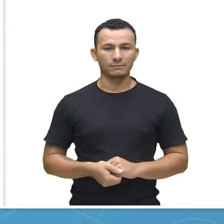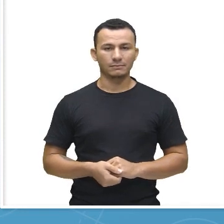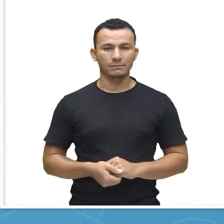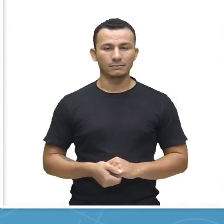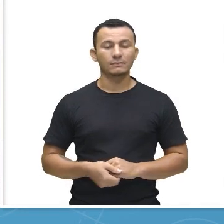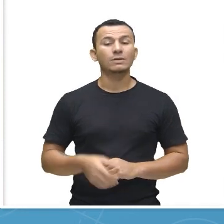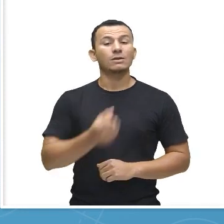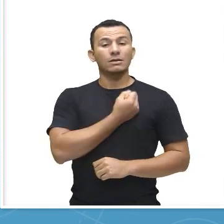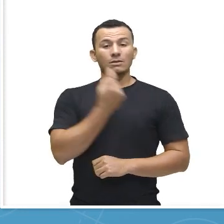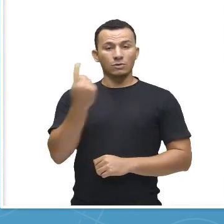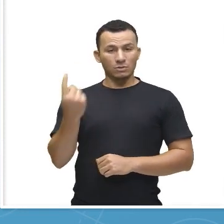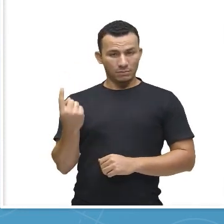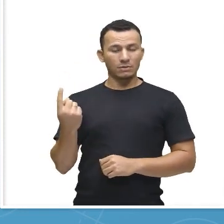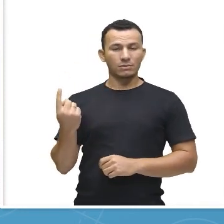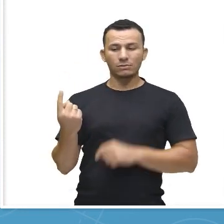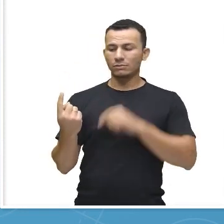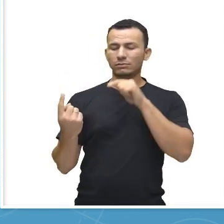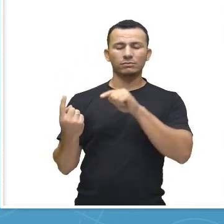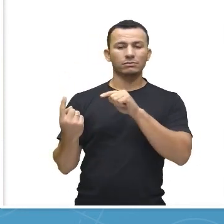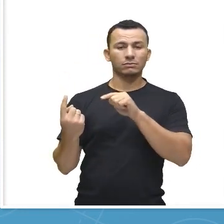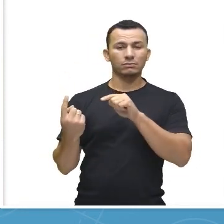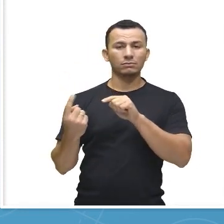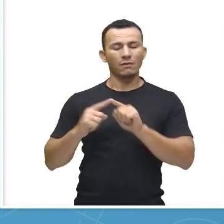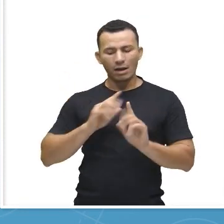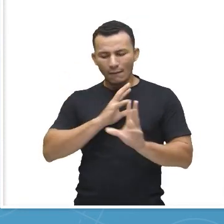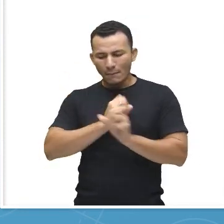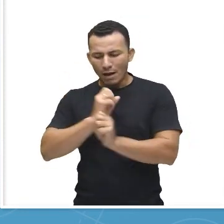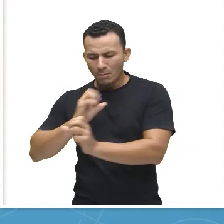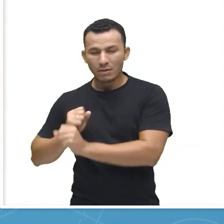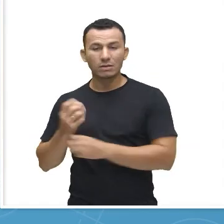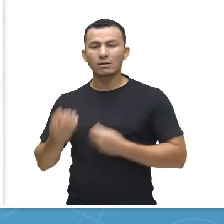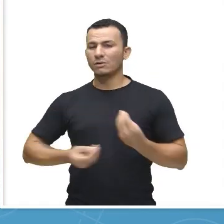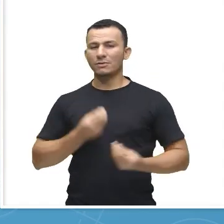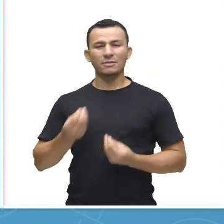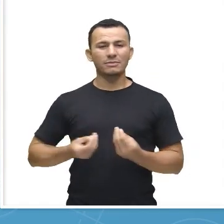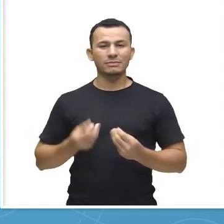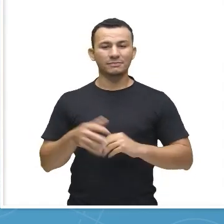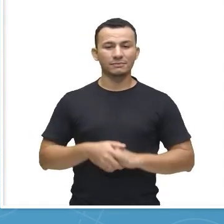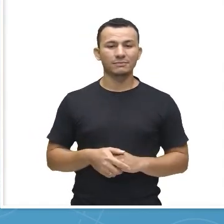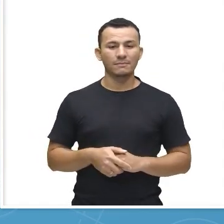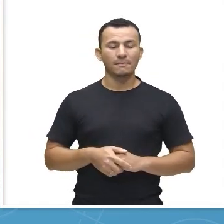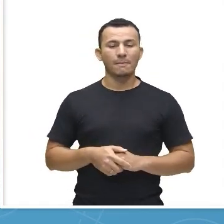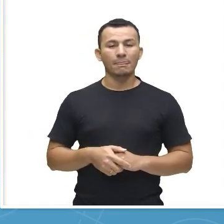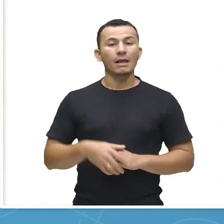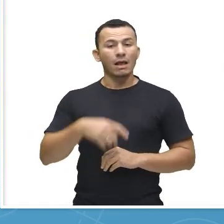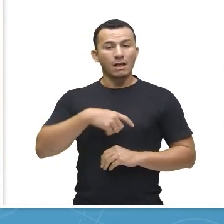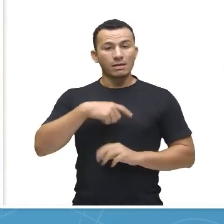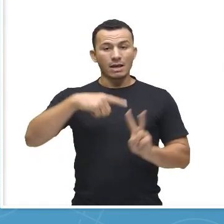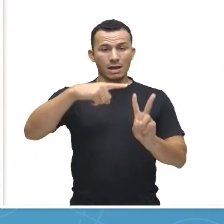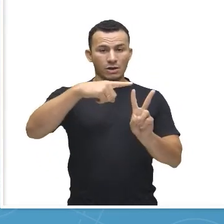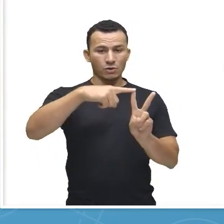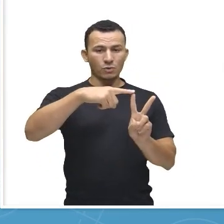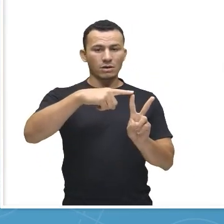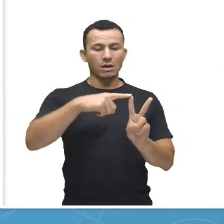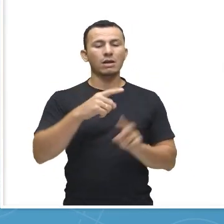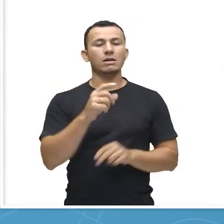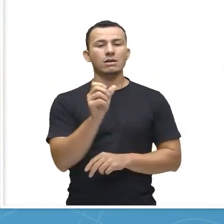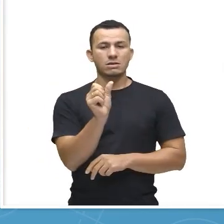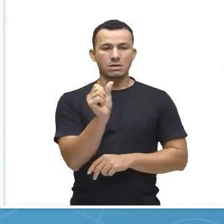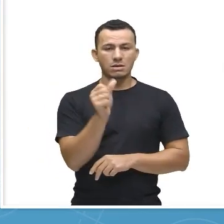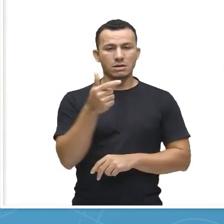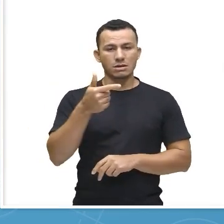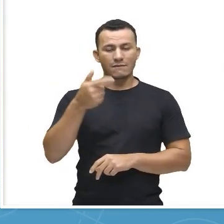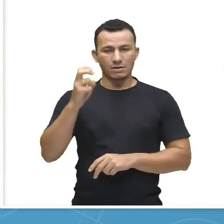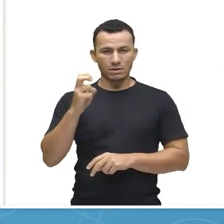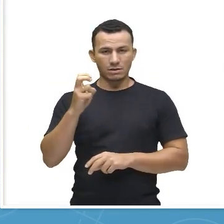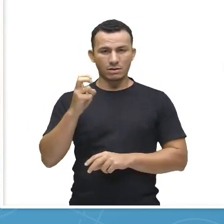A questão 1, nós vamos resolvê-la da seguinte forma, tá? Nós temos aqui a raiz quadrada de 625